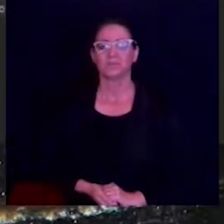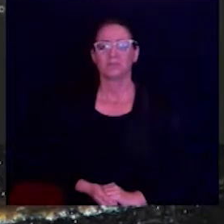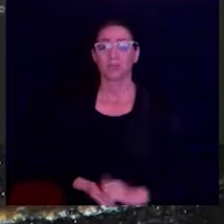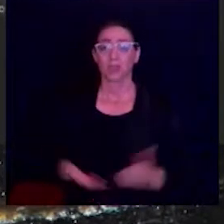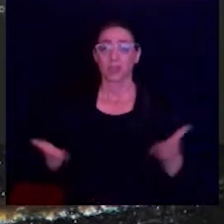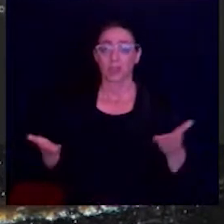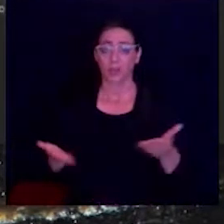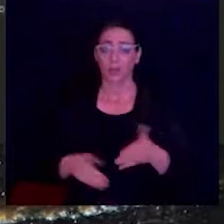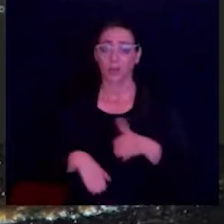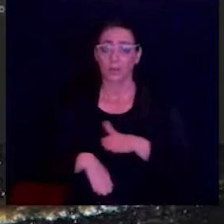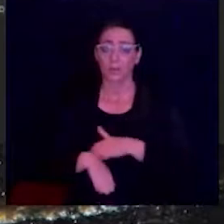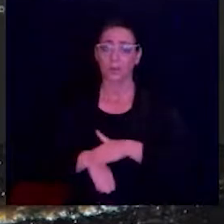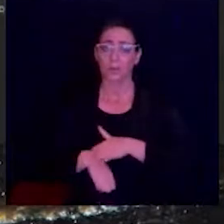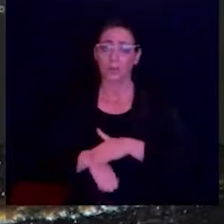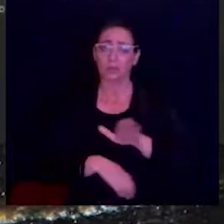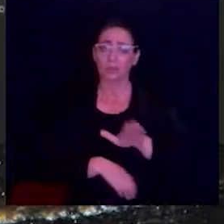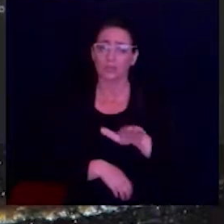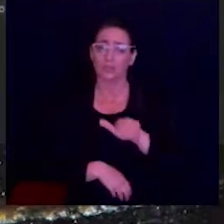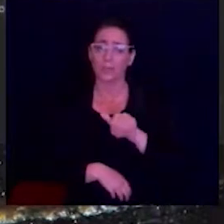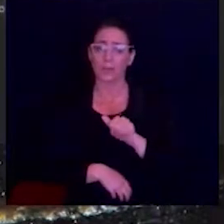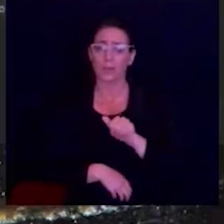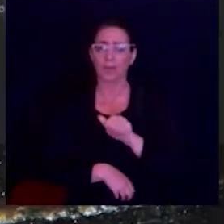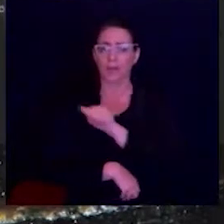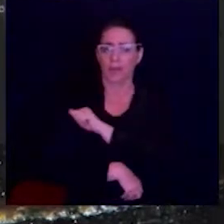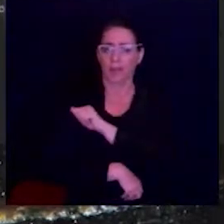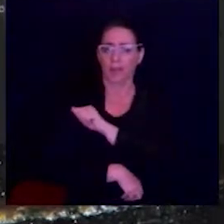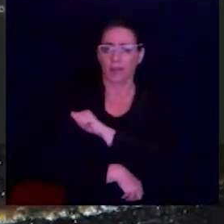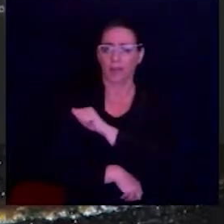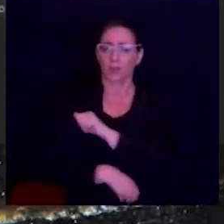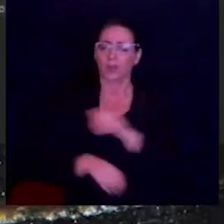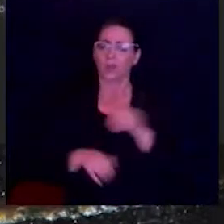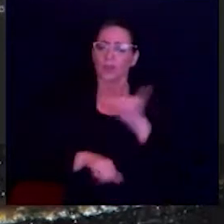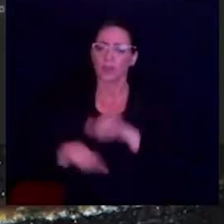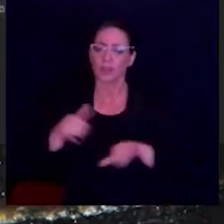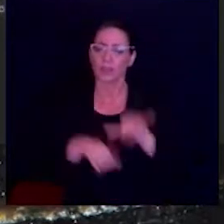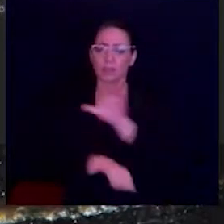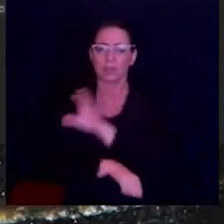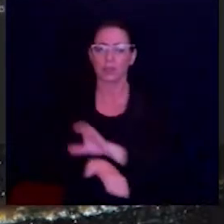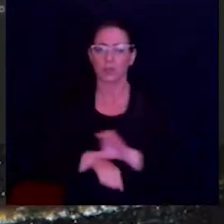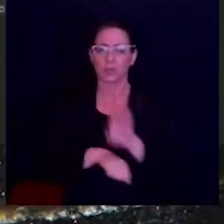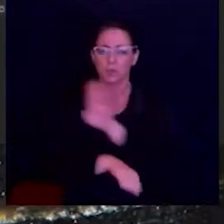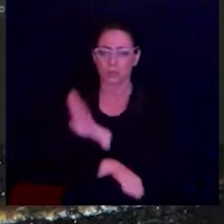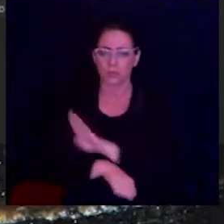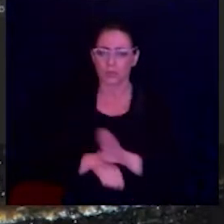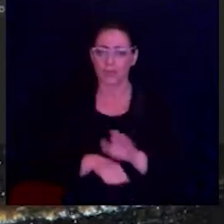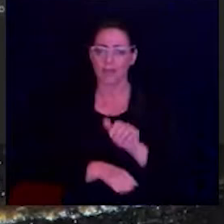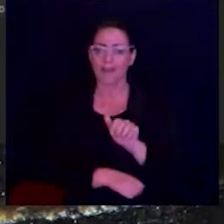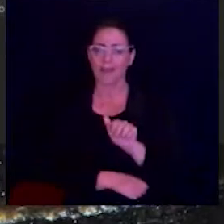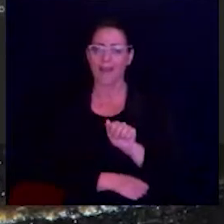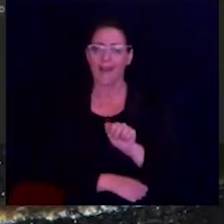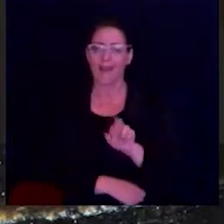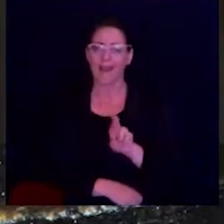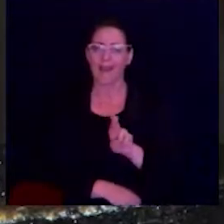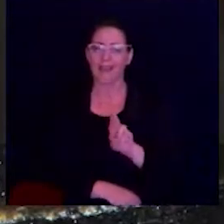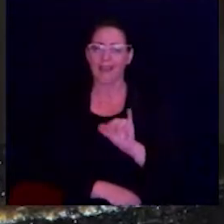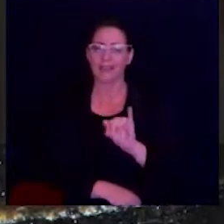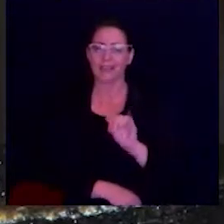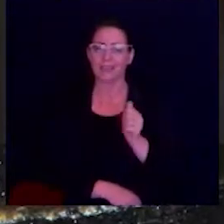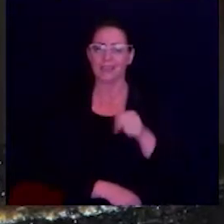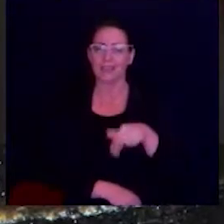Neste momento, teremos a chamada das concluintes do curso de Química. Ariane D'Agostini Hashi.